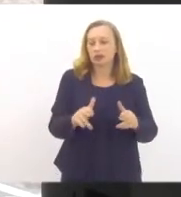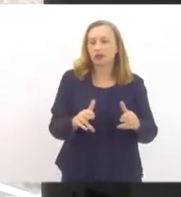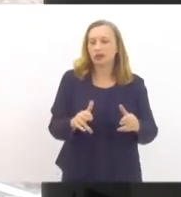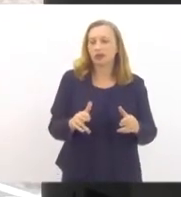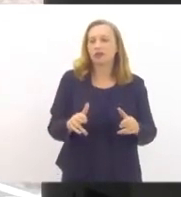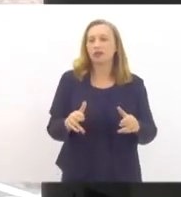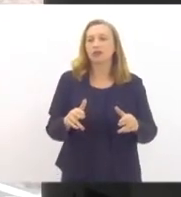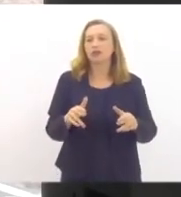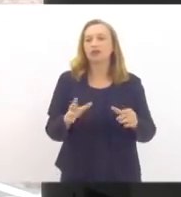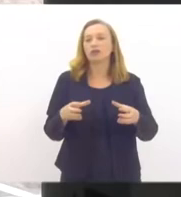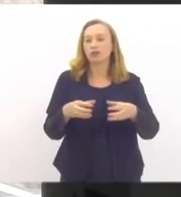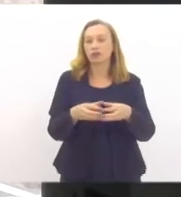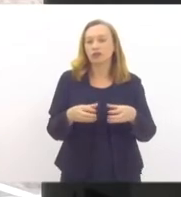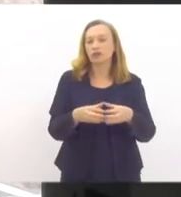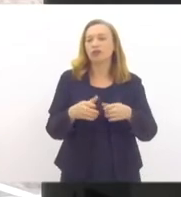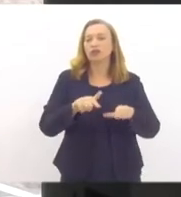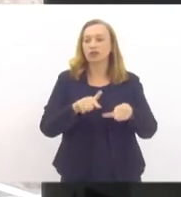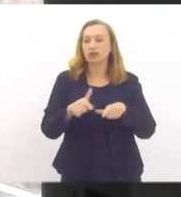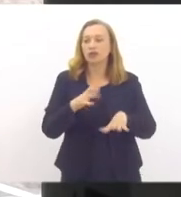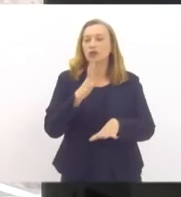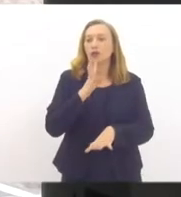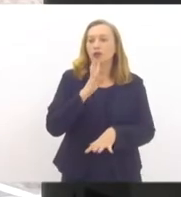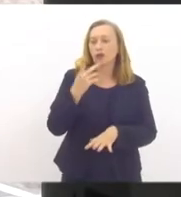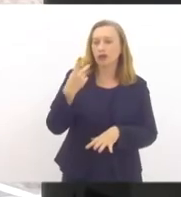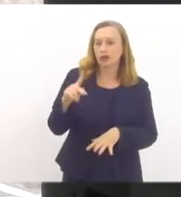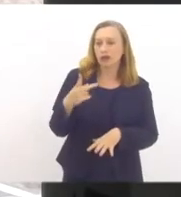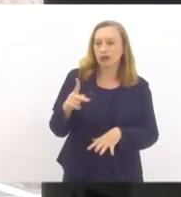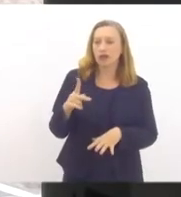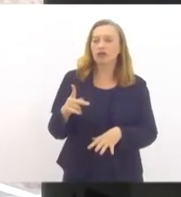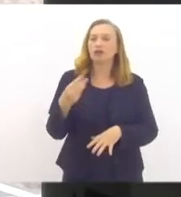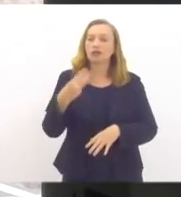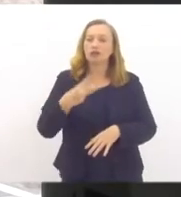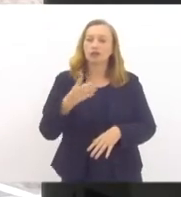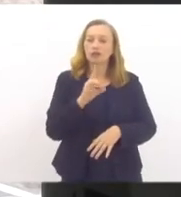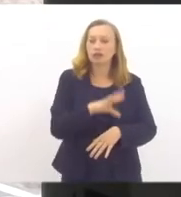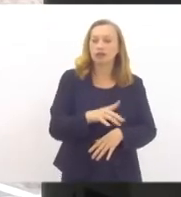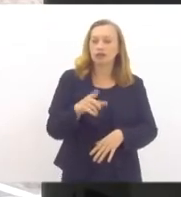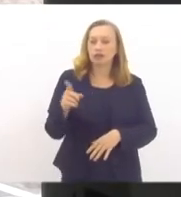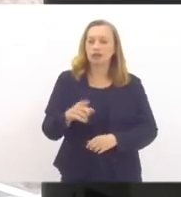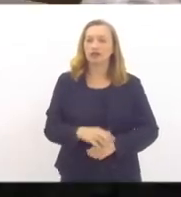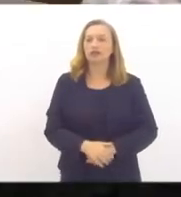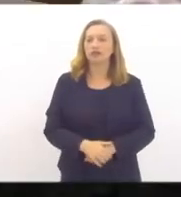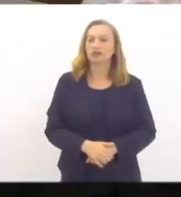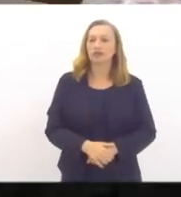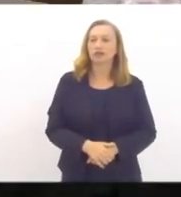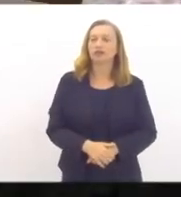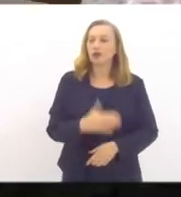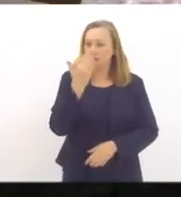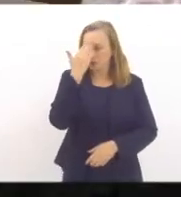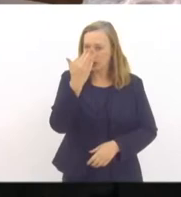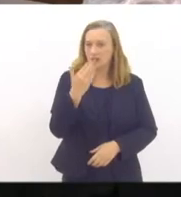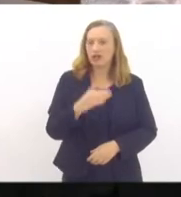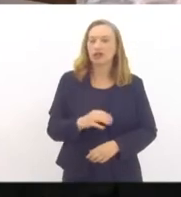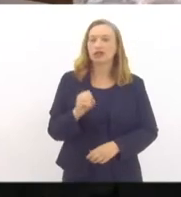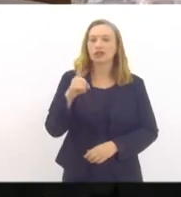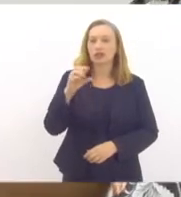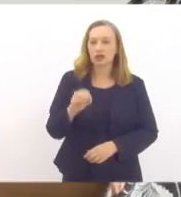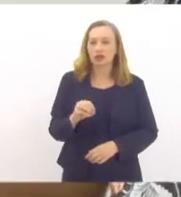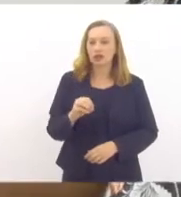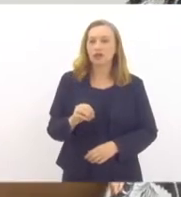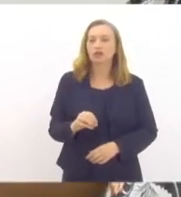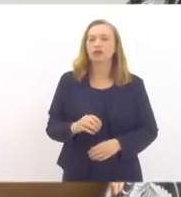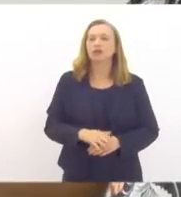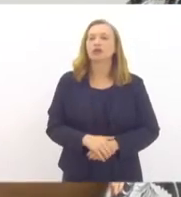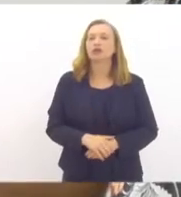Então, reconhecendo também a trajetória da Luísa Bertrami, nosso terceiro e último voto é nela. Obrigado, Cel. Então,